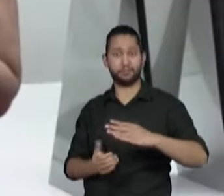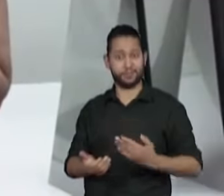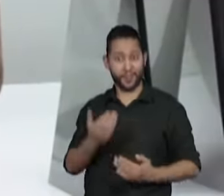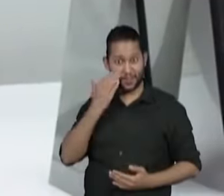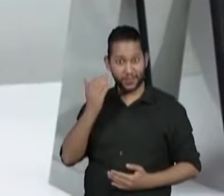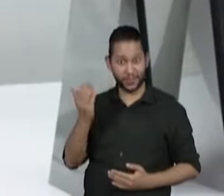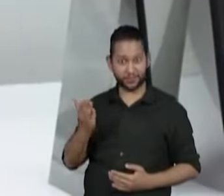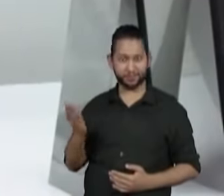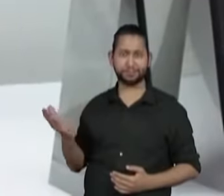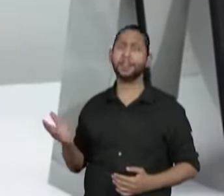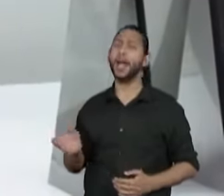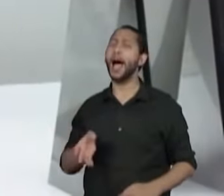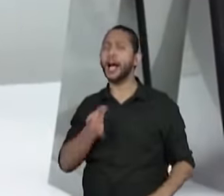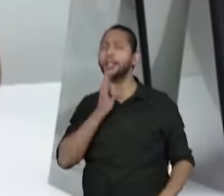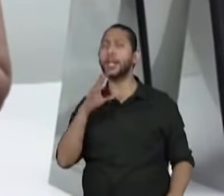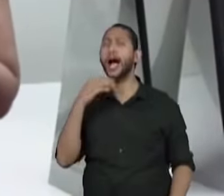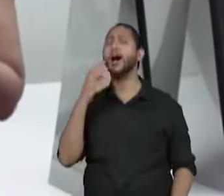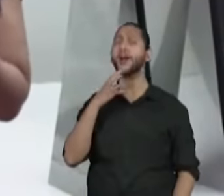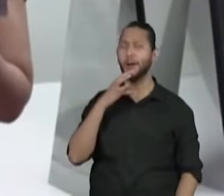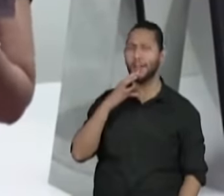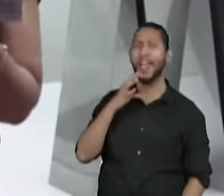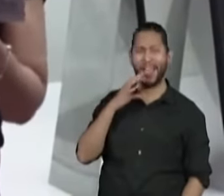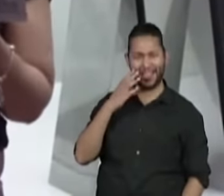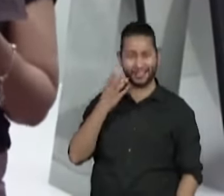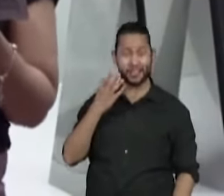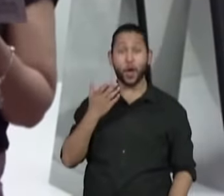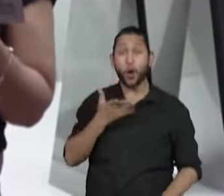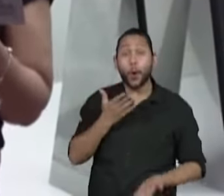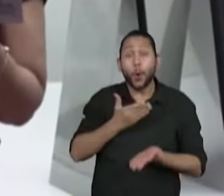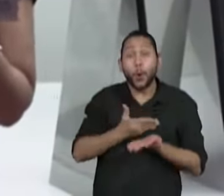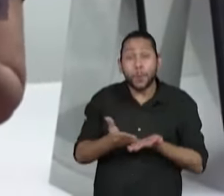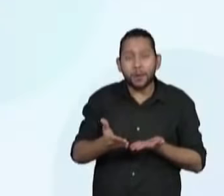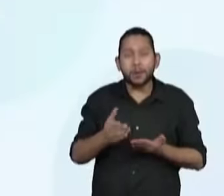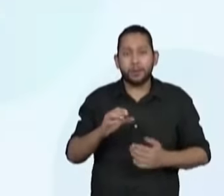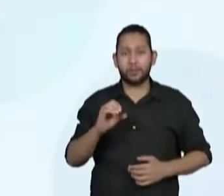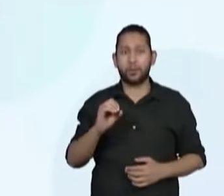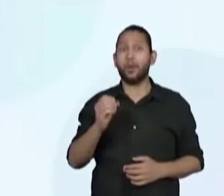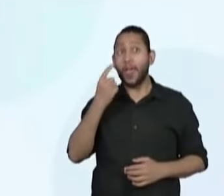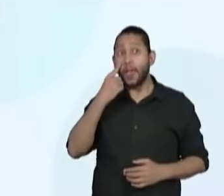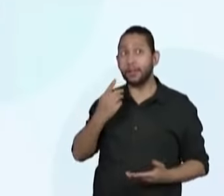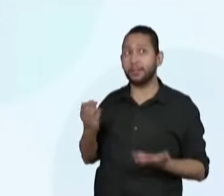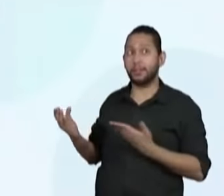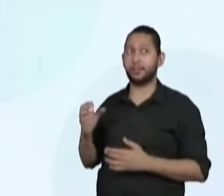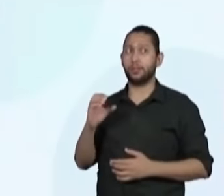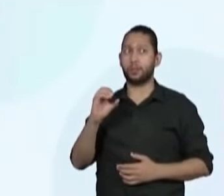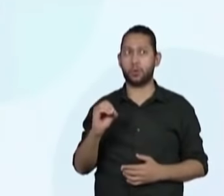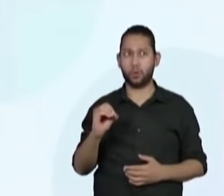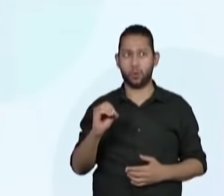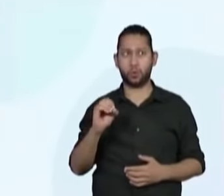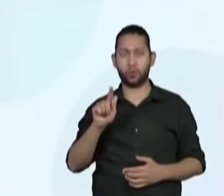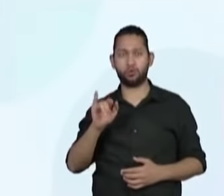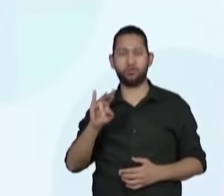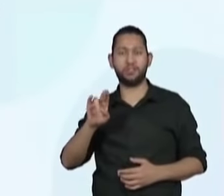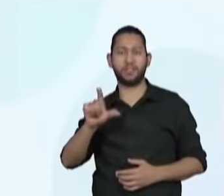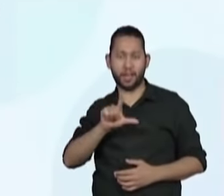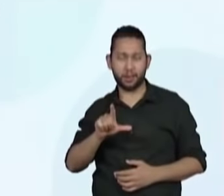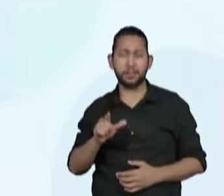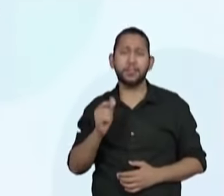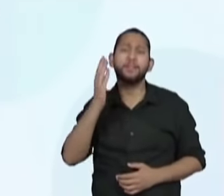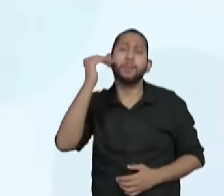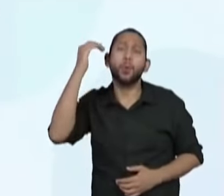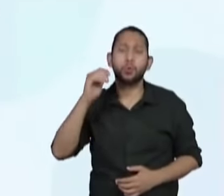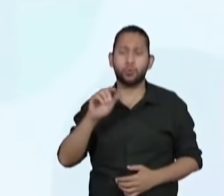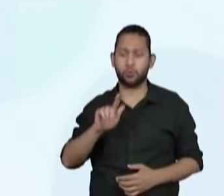falar um pouquinho, né, que a gente está falando lá desde o começo, né, dos arcos ogivais, que tem esse nome ogivais ou góticos, porque eles são muito